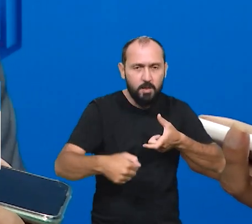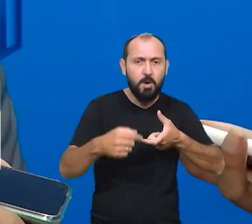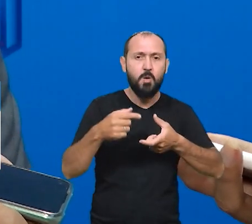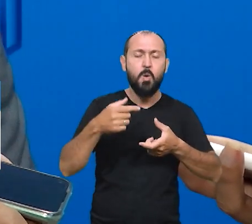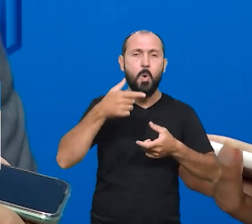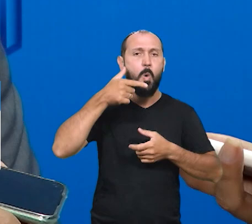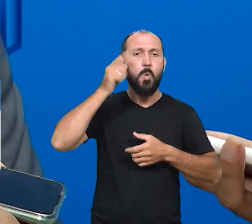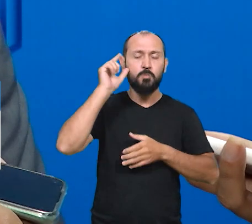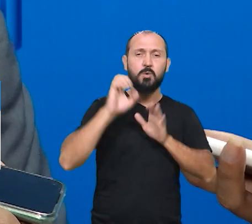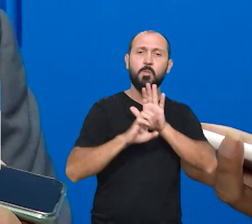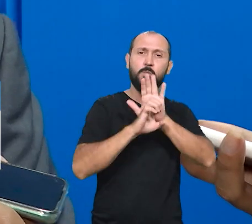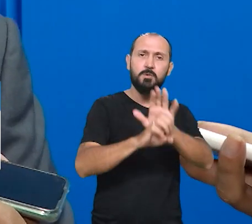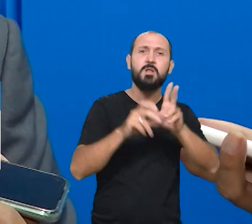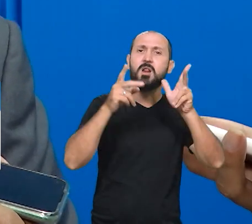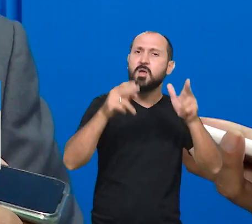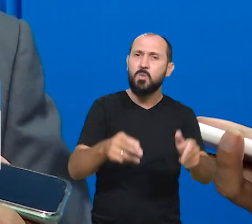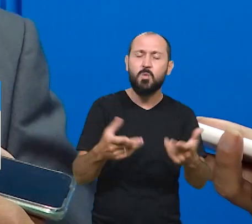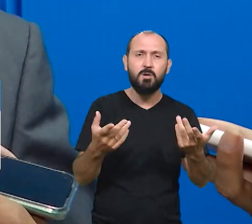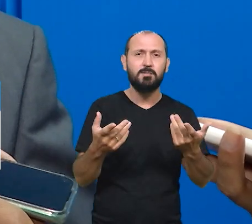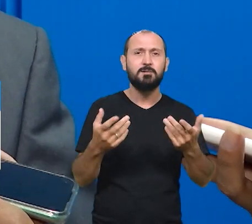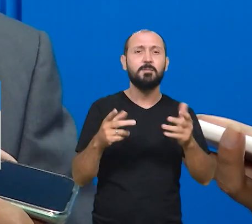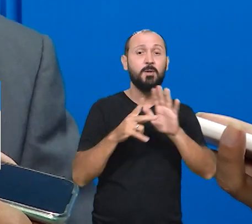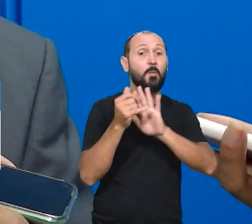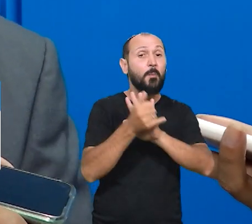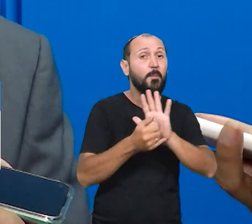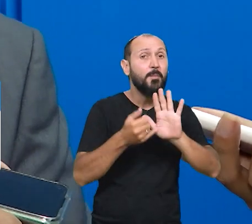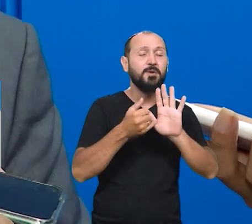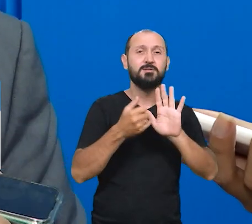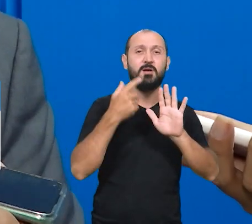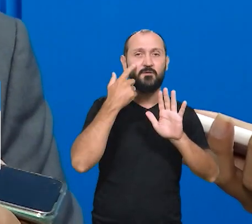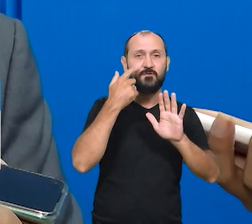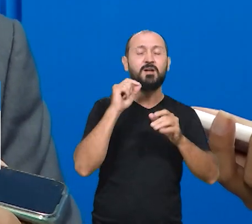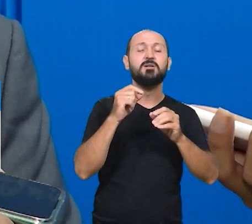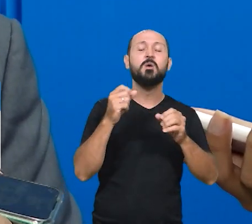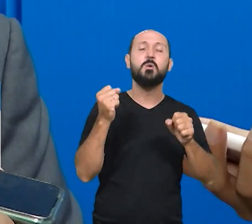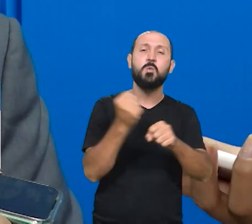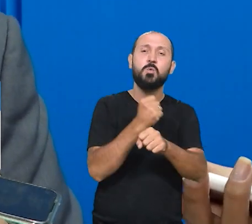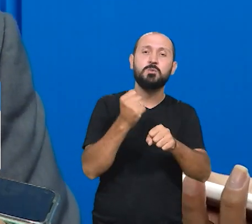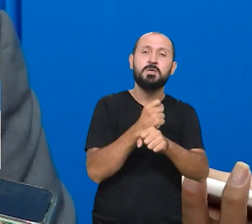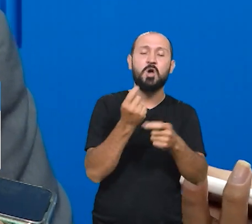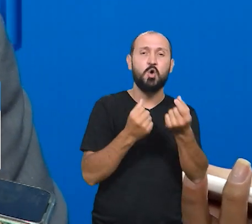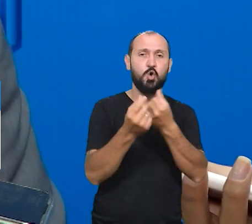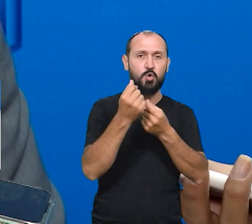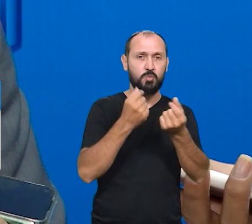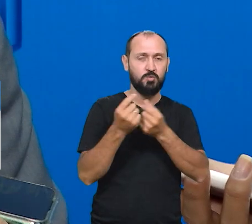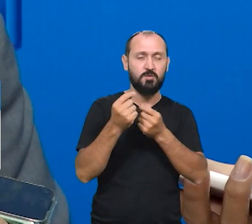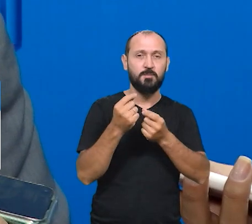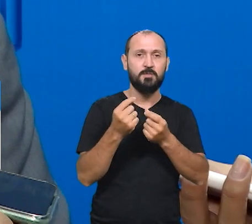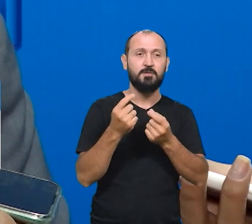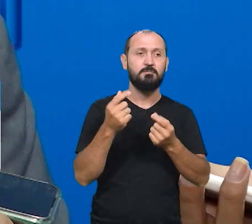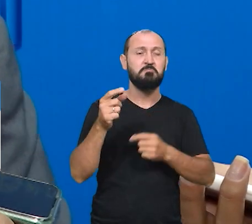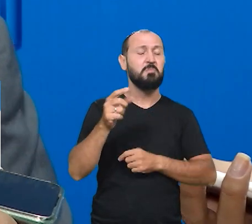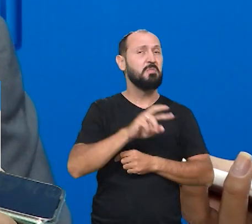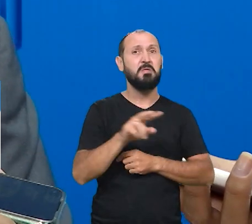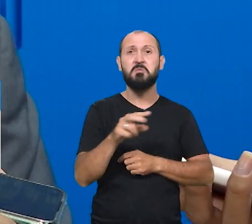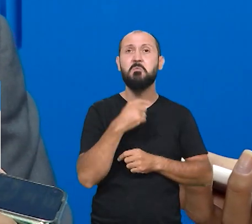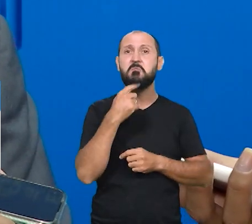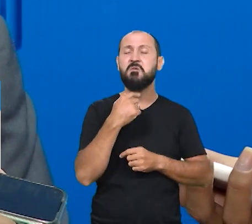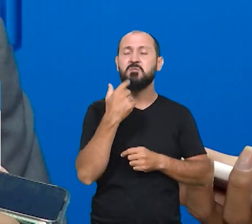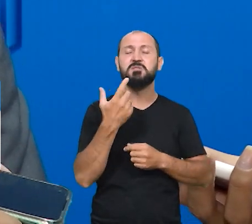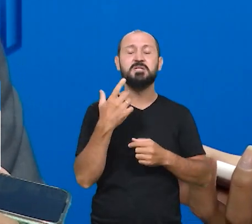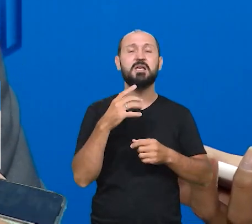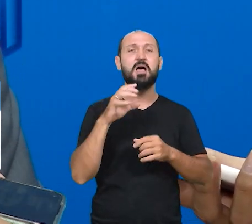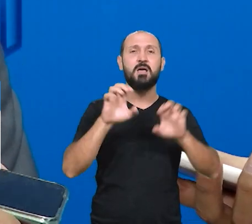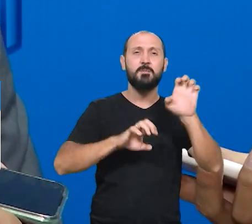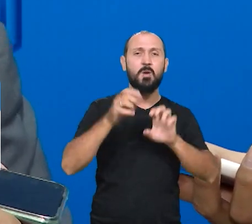modelo que estava ontem é o modelo no mesmo anel, e pelo projeto, falando em viabilidade econômico-financeiro, nenhuma empresa